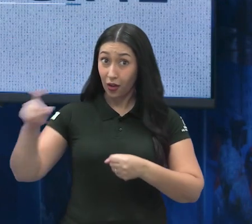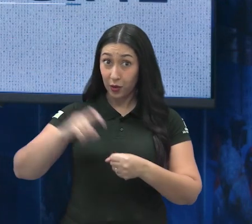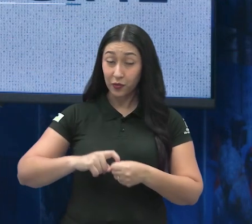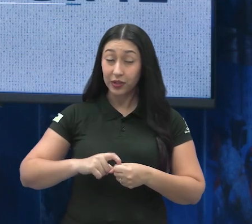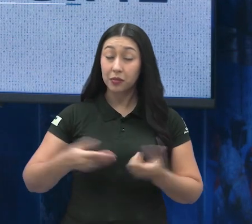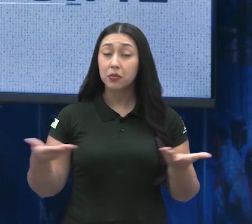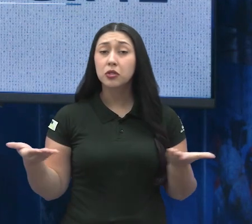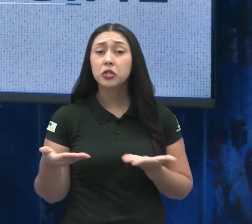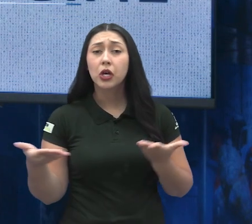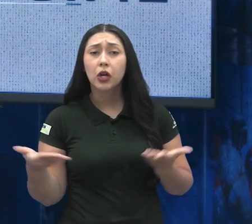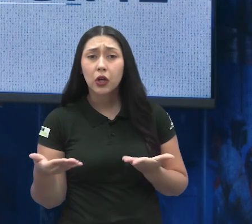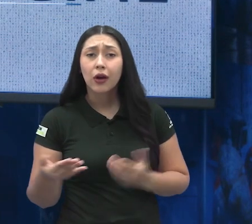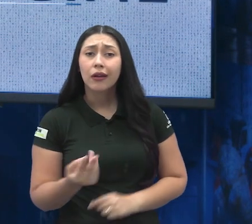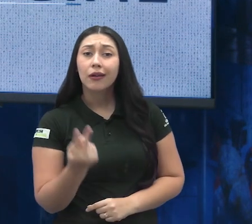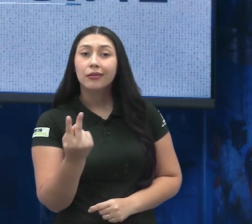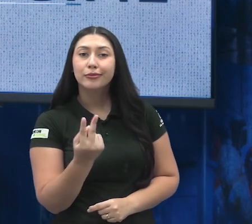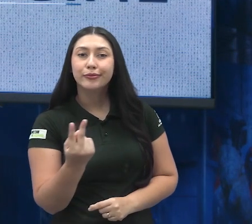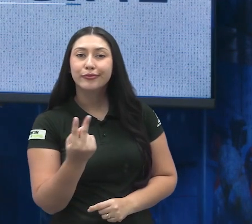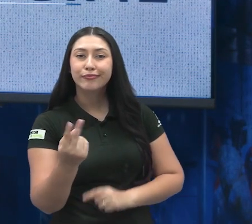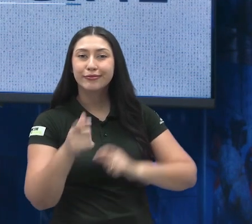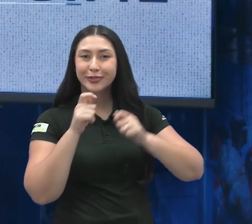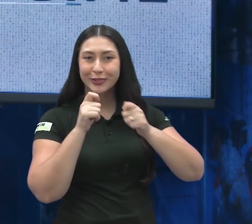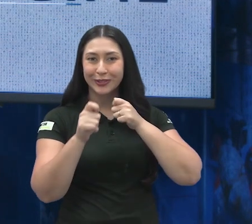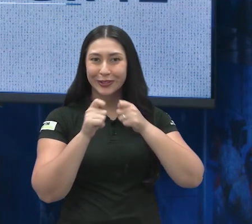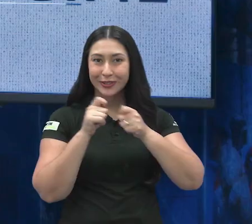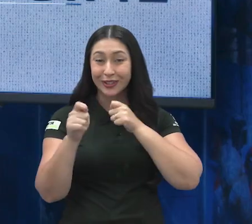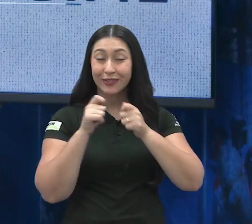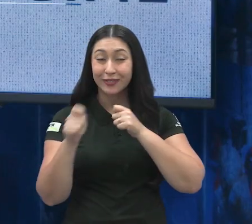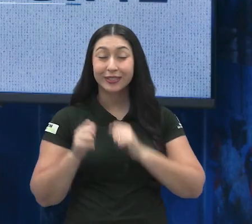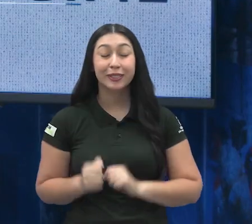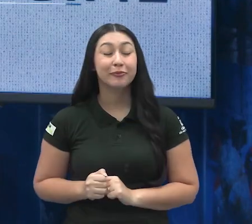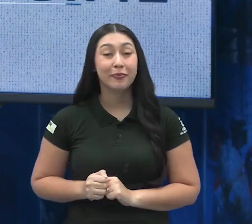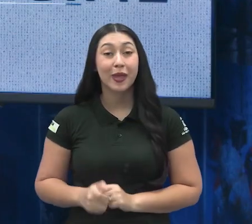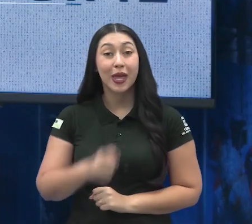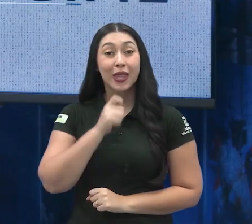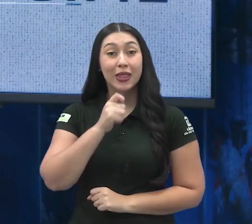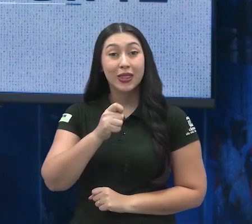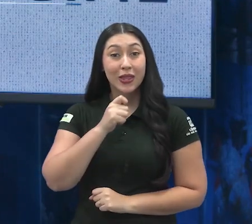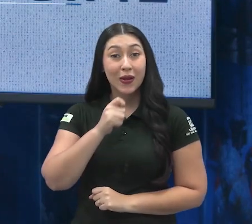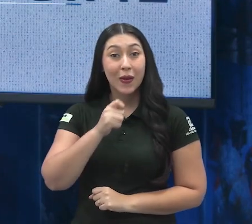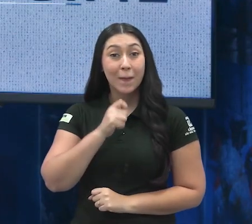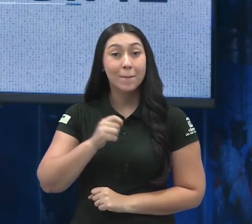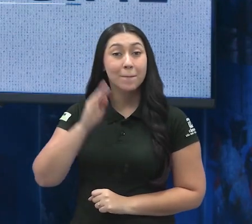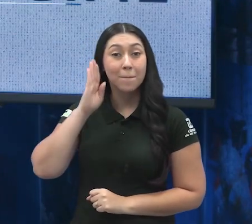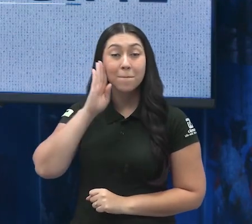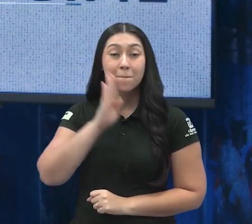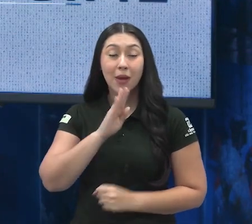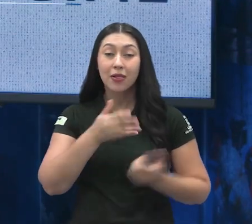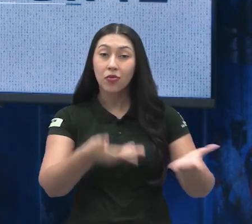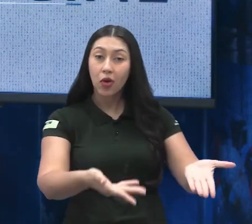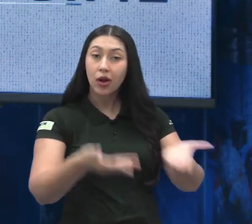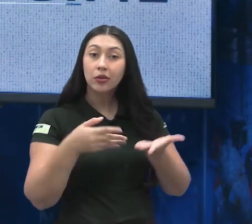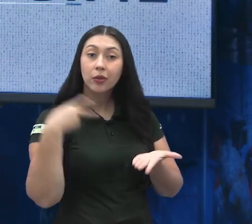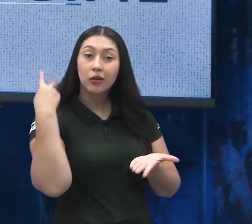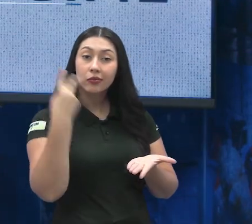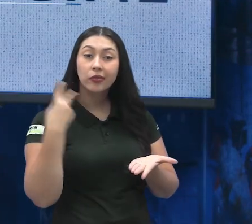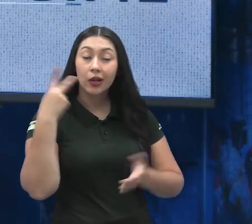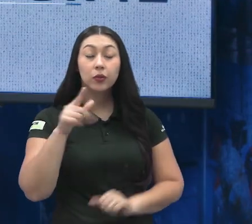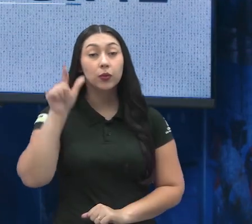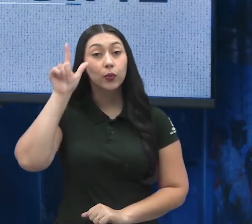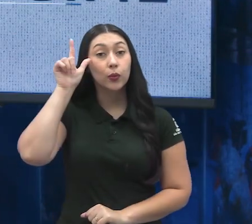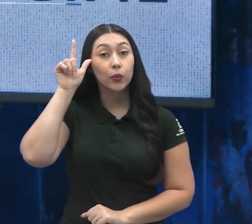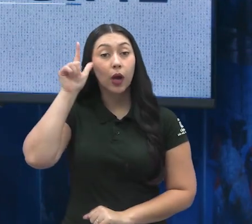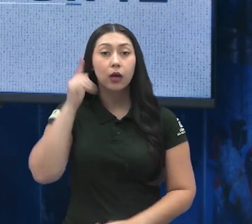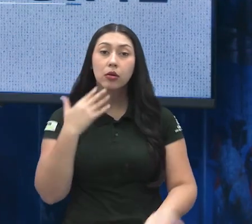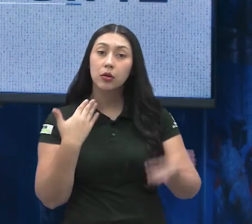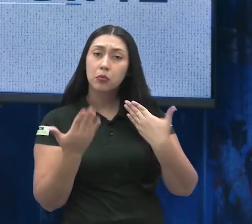Voltamos e vamos para a nossa segunda entrevista. O repórter Paulo Ricardo recebe o vereador Lino Bispo para